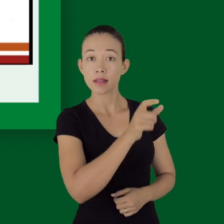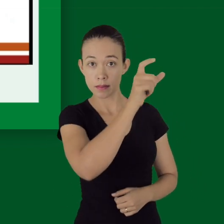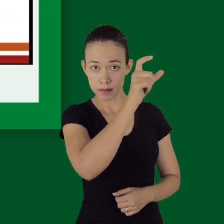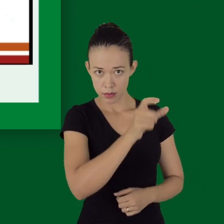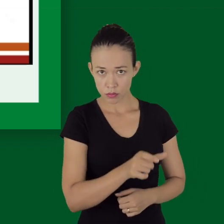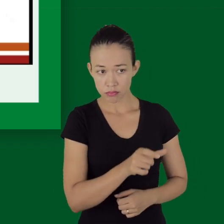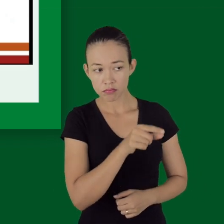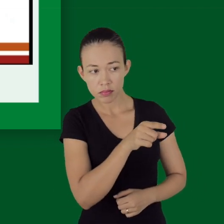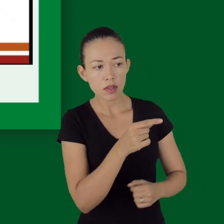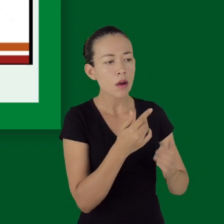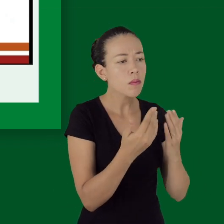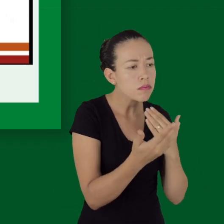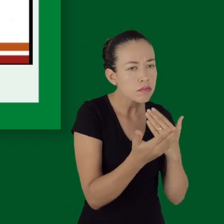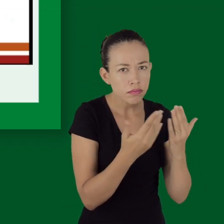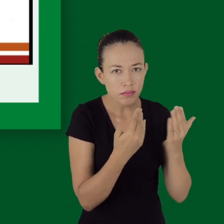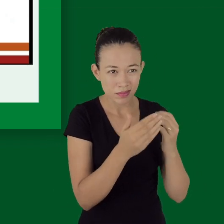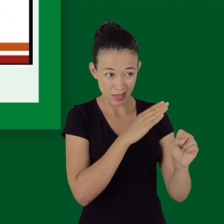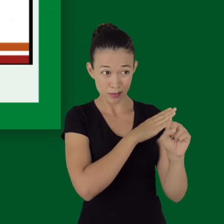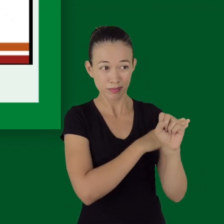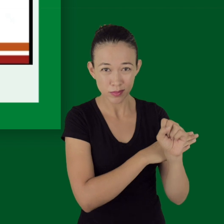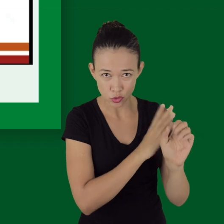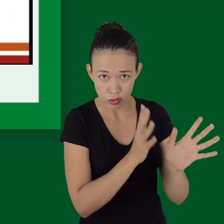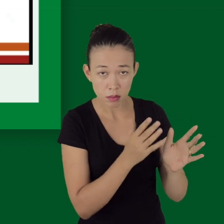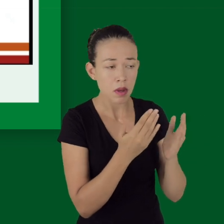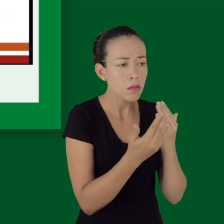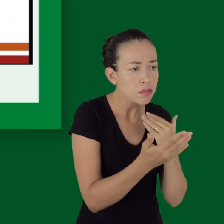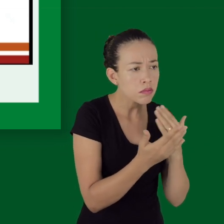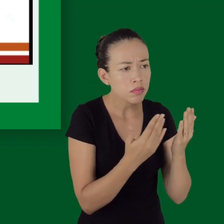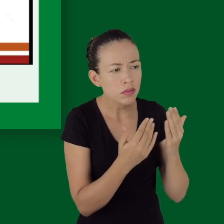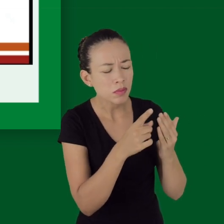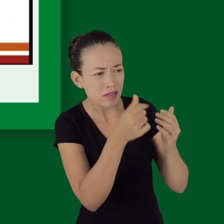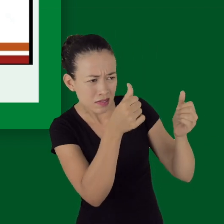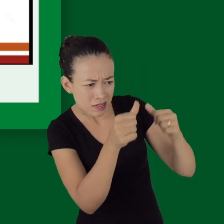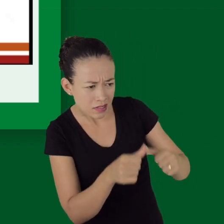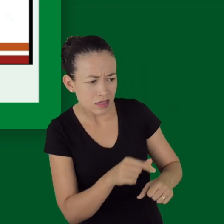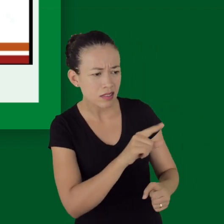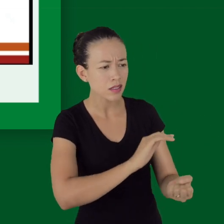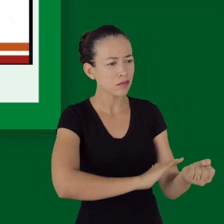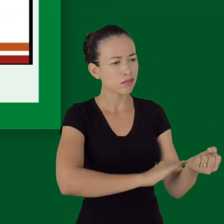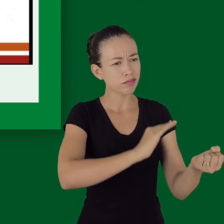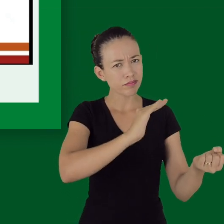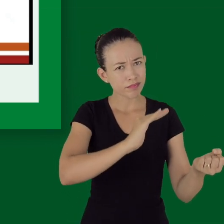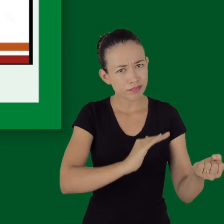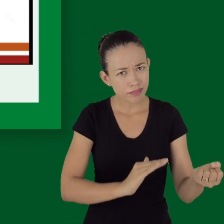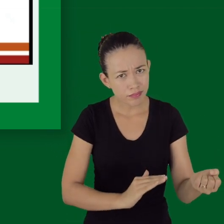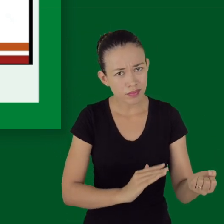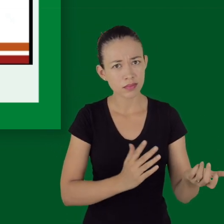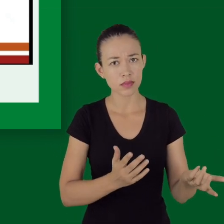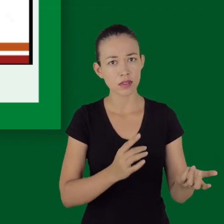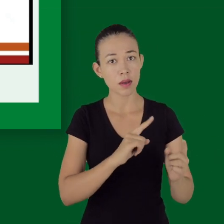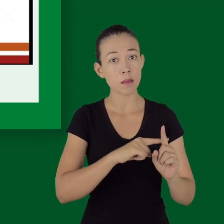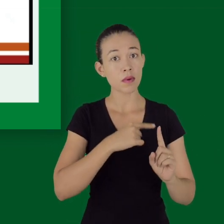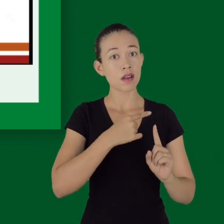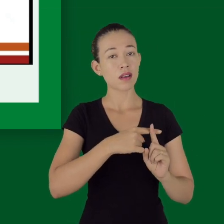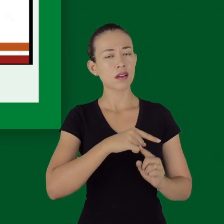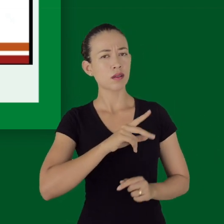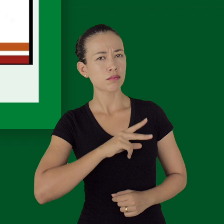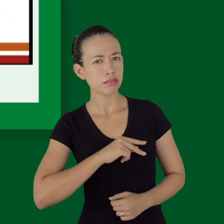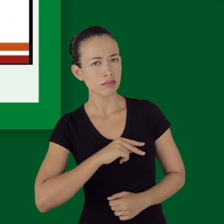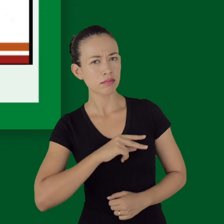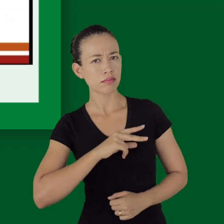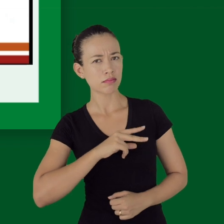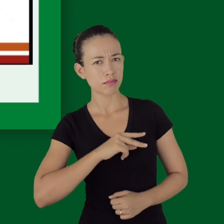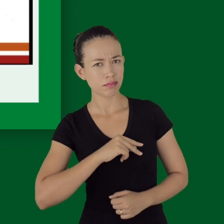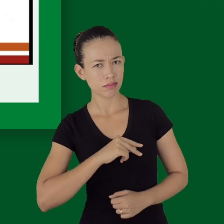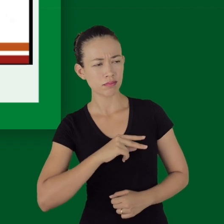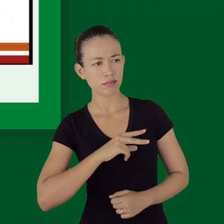conversando comigo. Na hora da avaliação hemodinâmica, esse paciente está hipotenso, ele está bradicárdico, então ele está limítrofe ali daquela